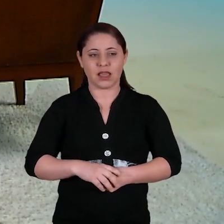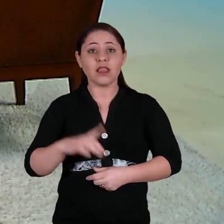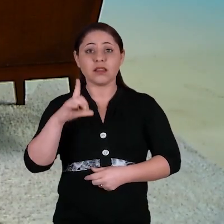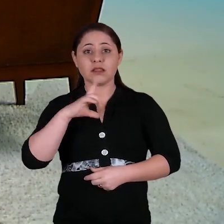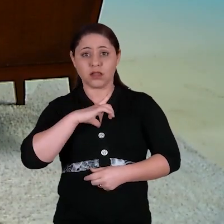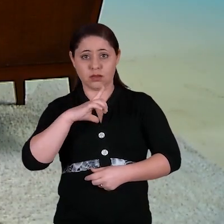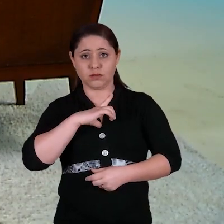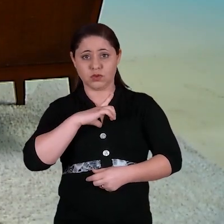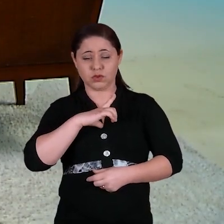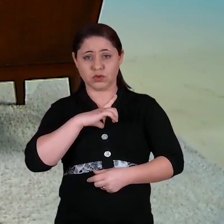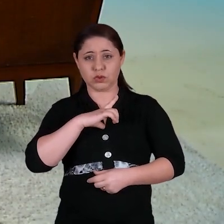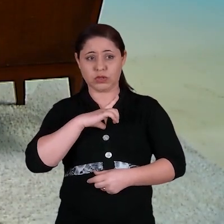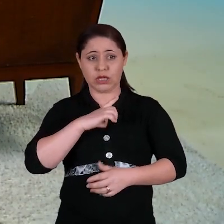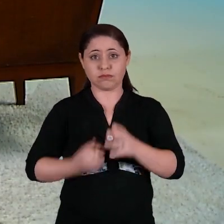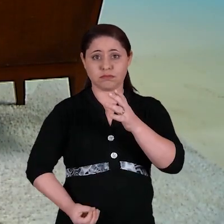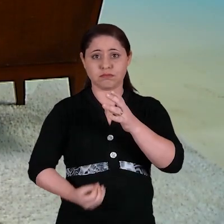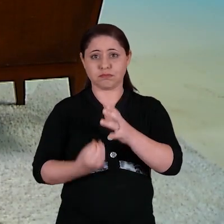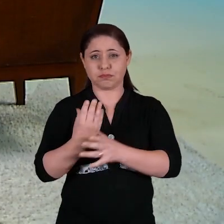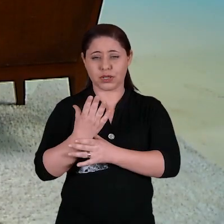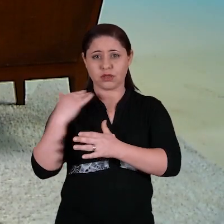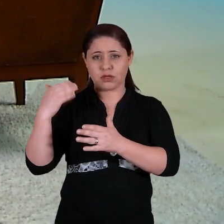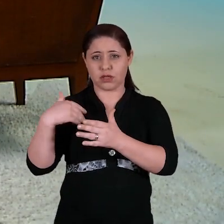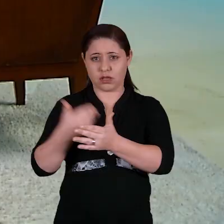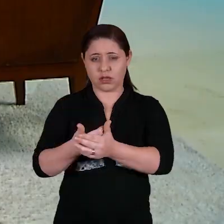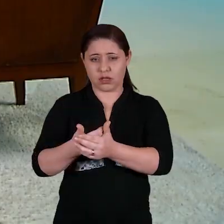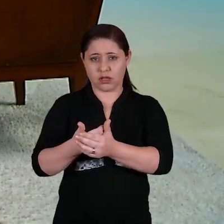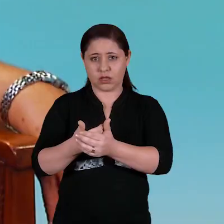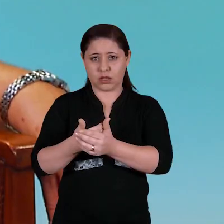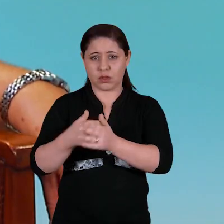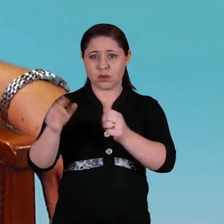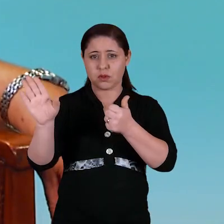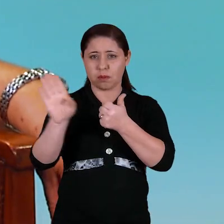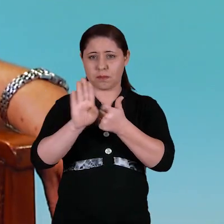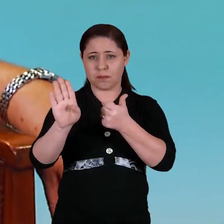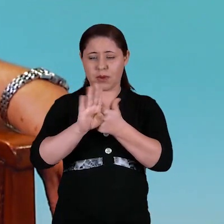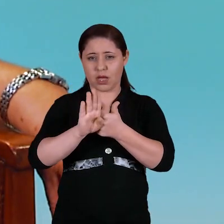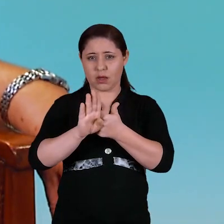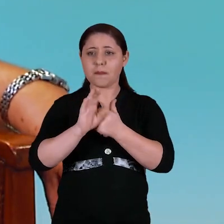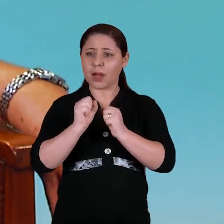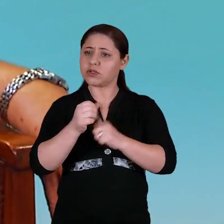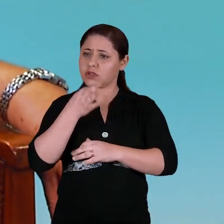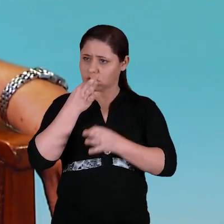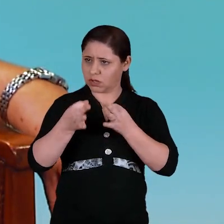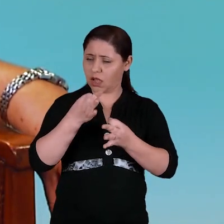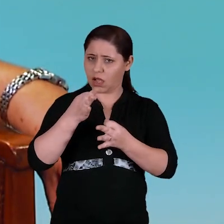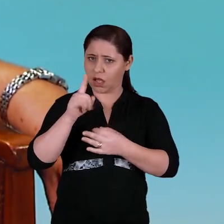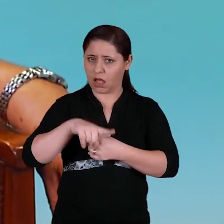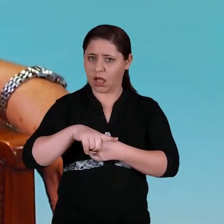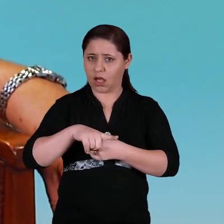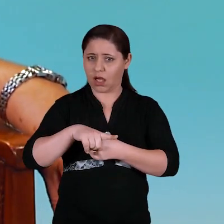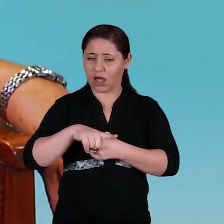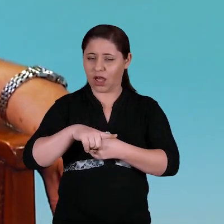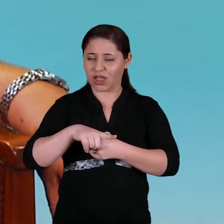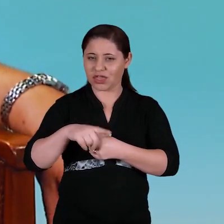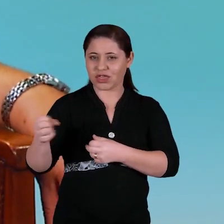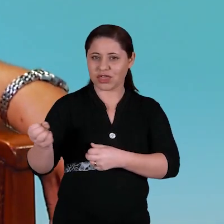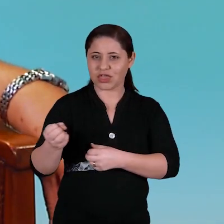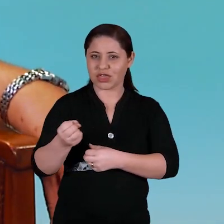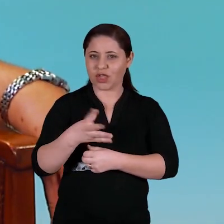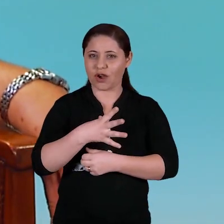temos, foi inaugurado recentemente, num bairro da capital, não sei se eu posso citar? Pode. Do bairro Nova